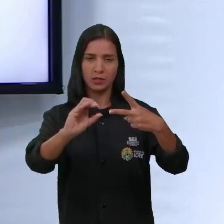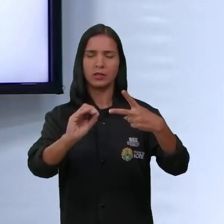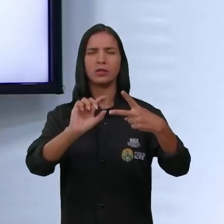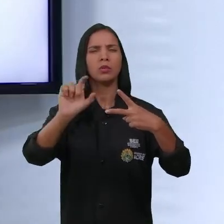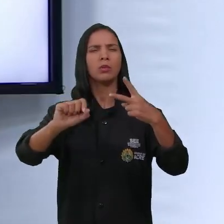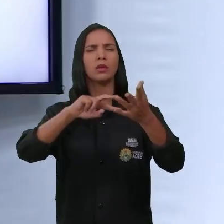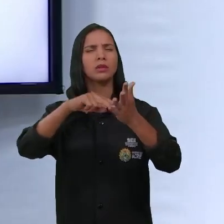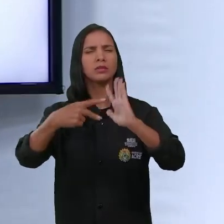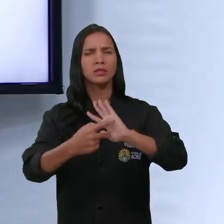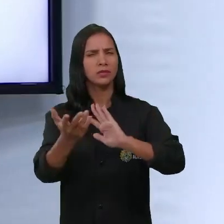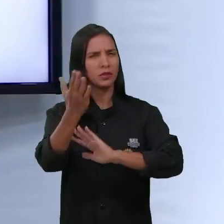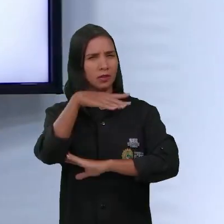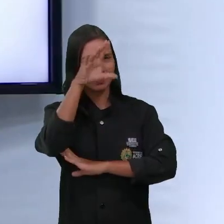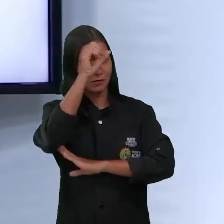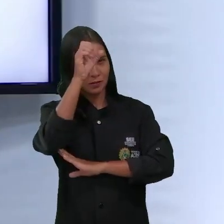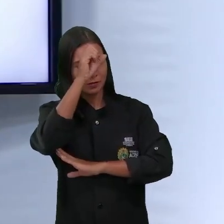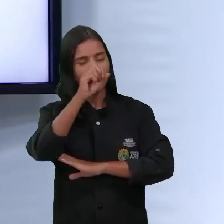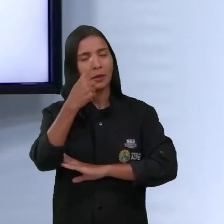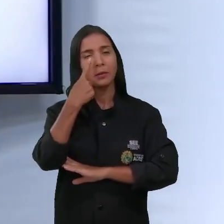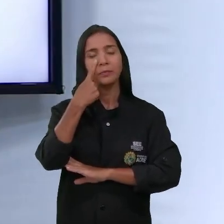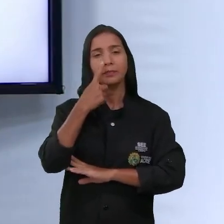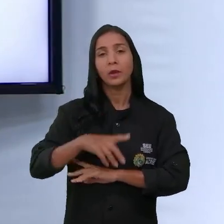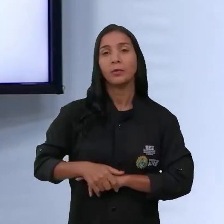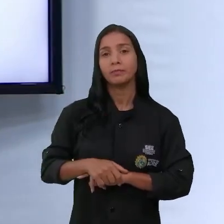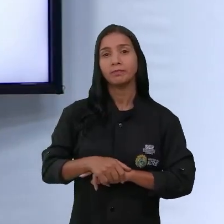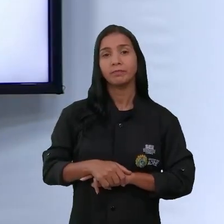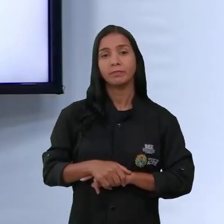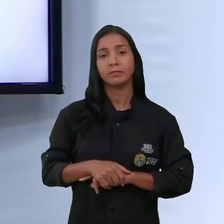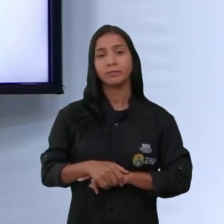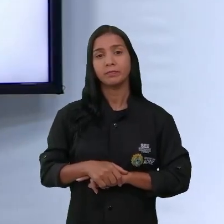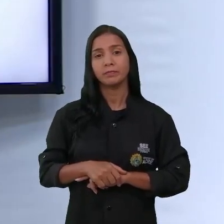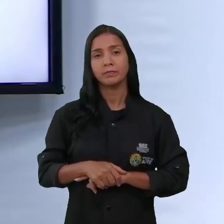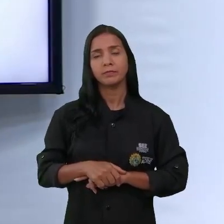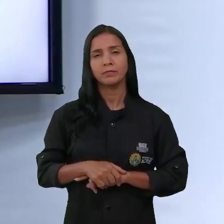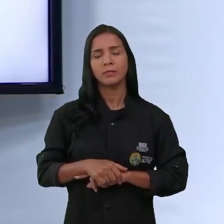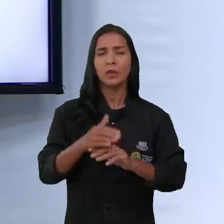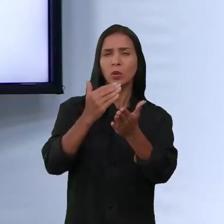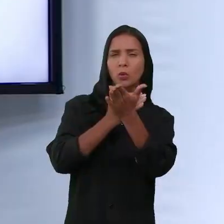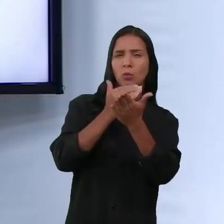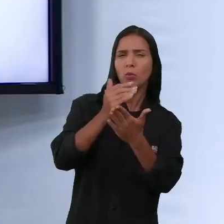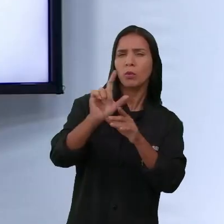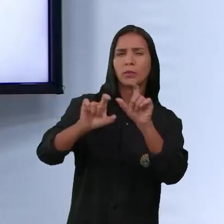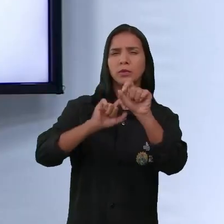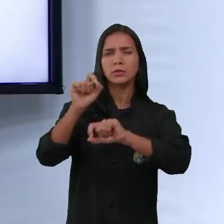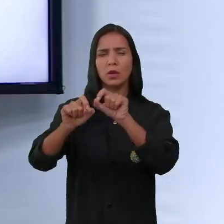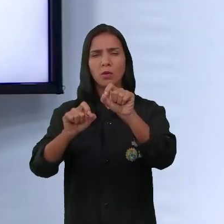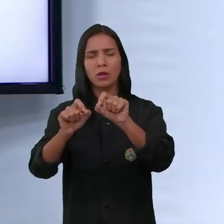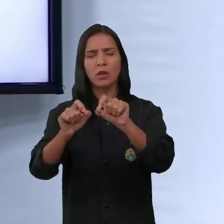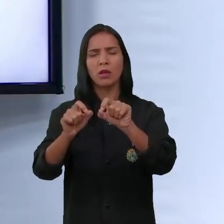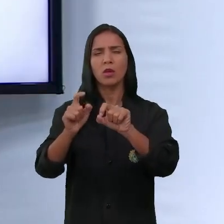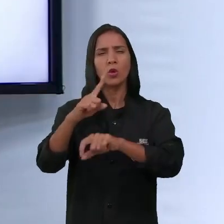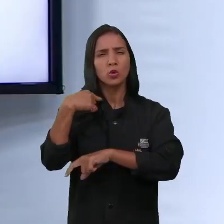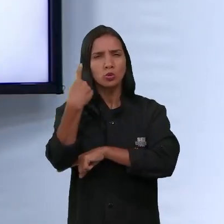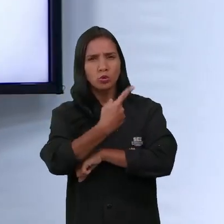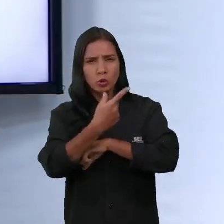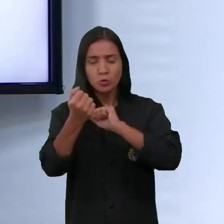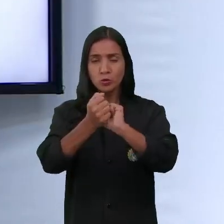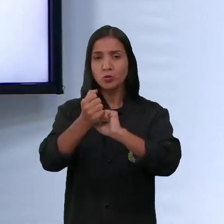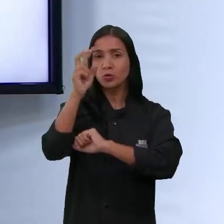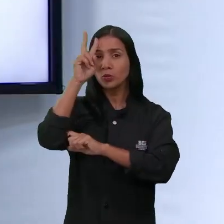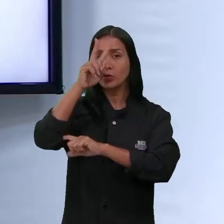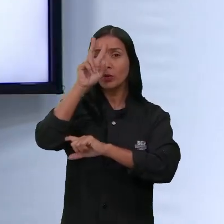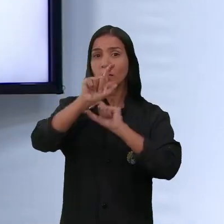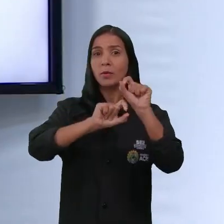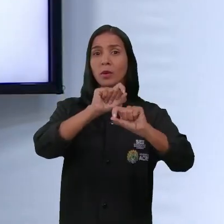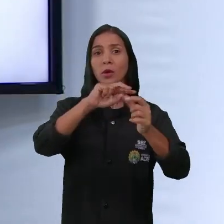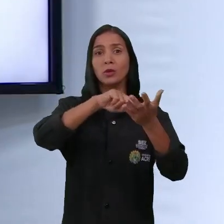a respeito. Inicialmente, vamos retomar ou relembrar o conceito daquilo